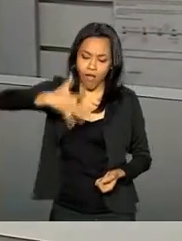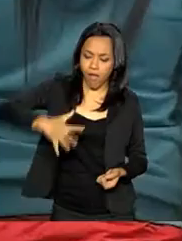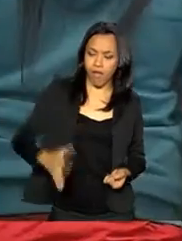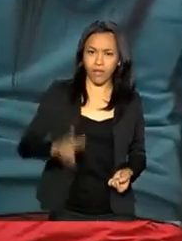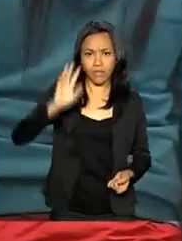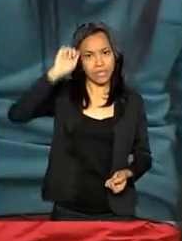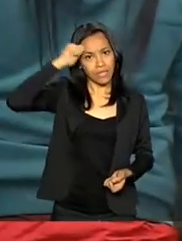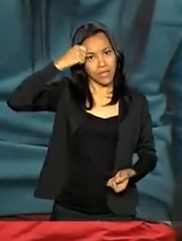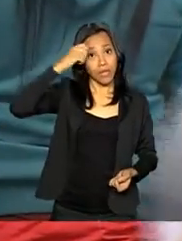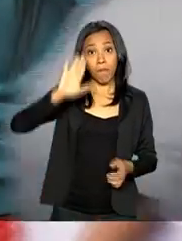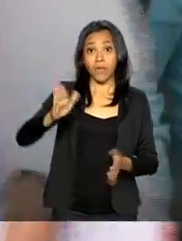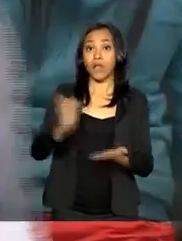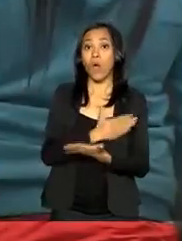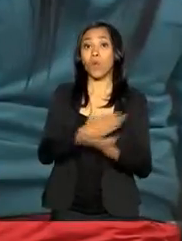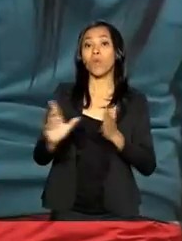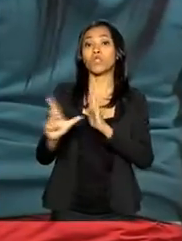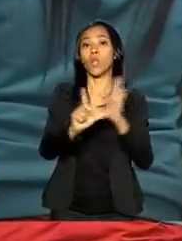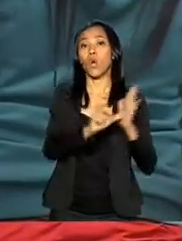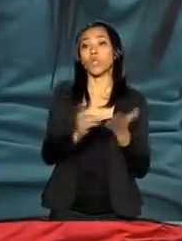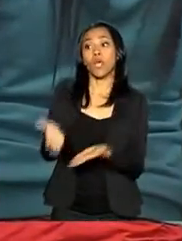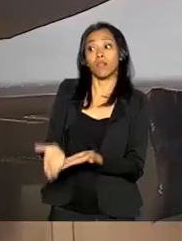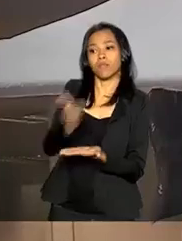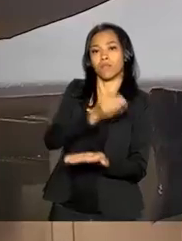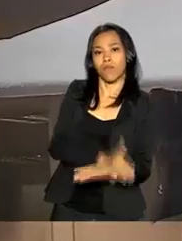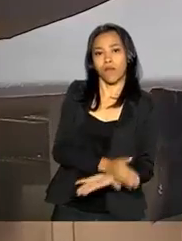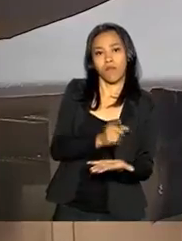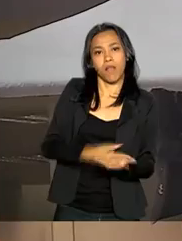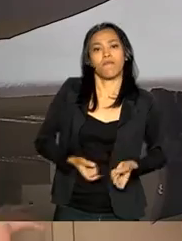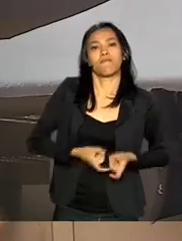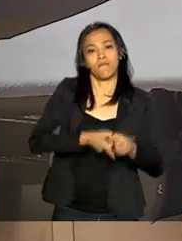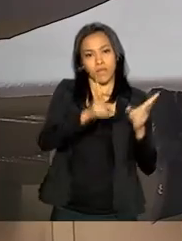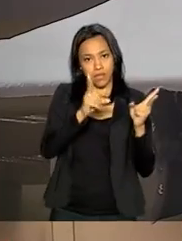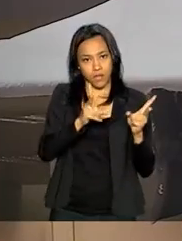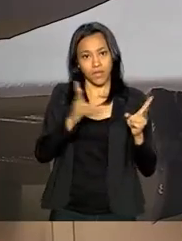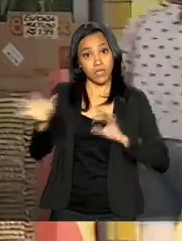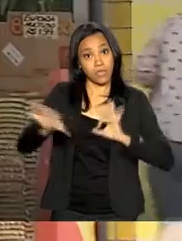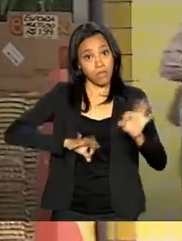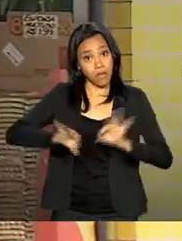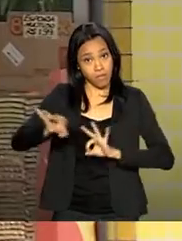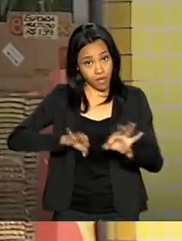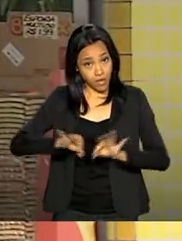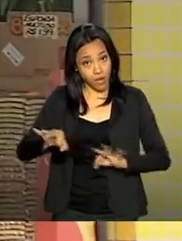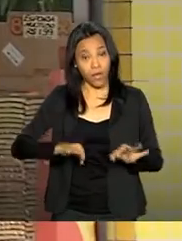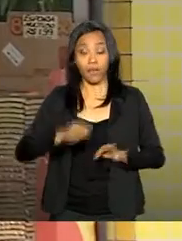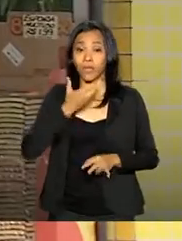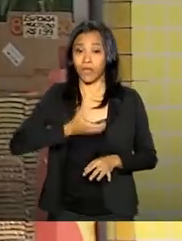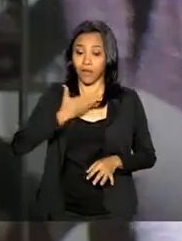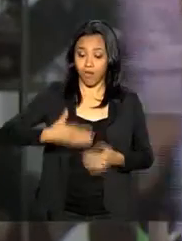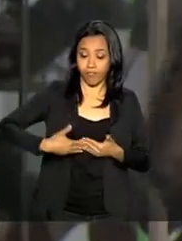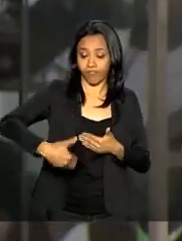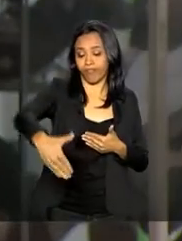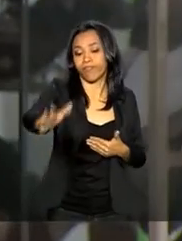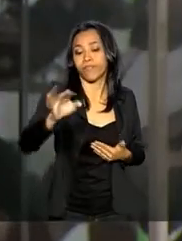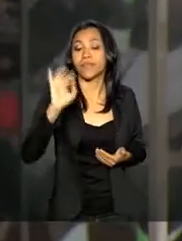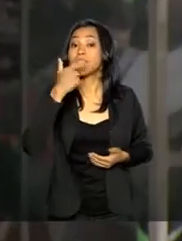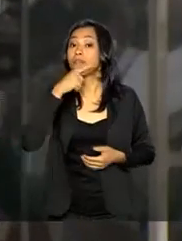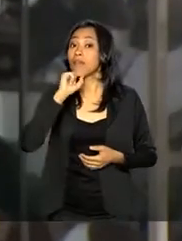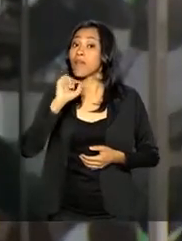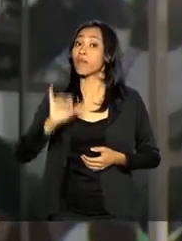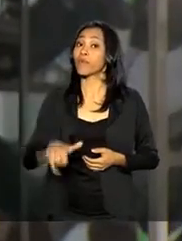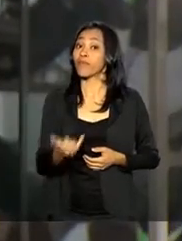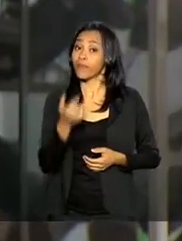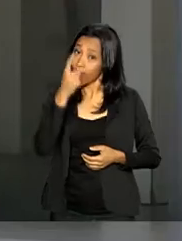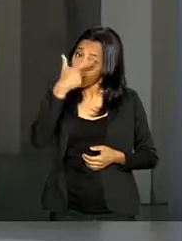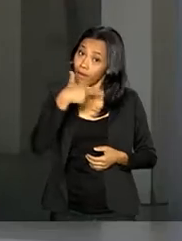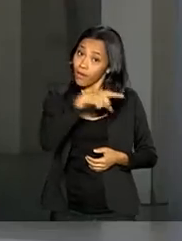anteciparam a data para se desfazerem dos estoques e se prepararem para as vendas de natal e quem aproveita é o